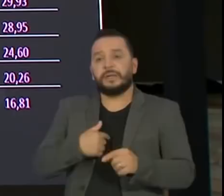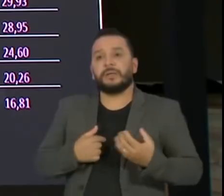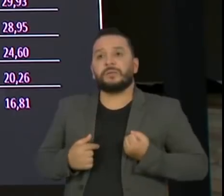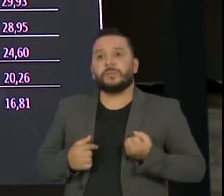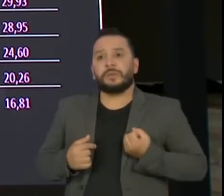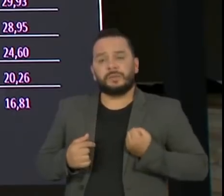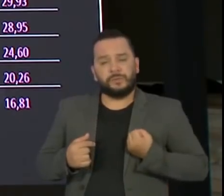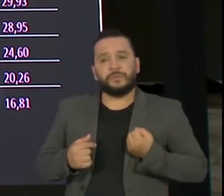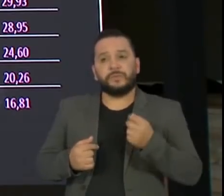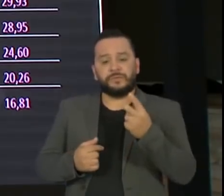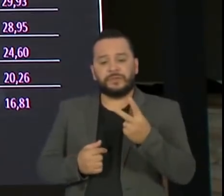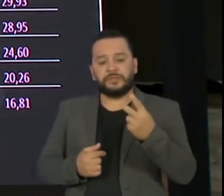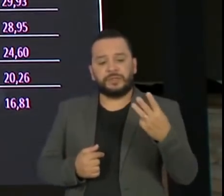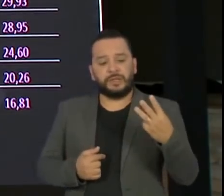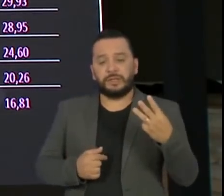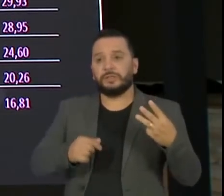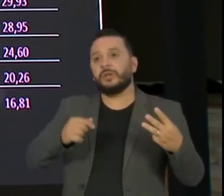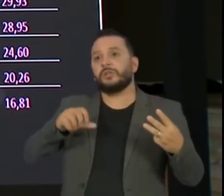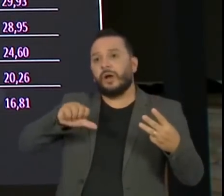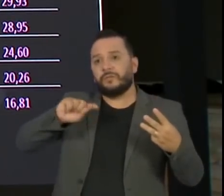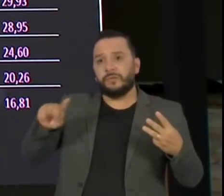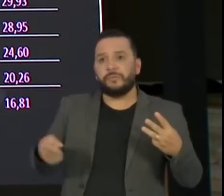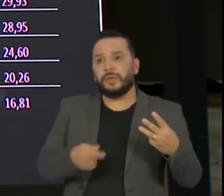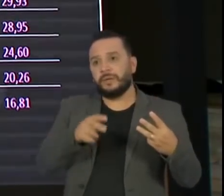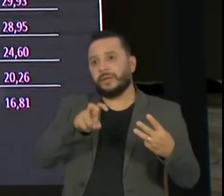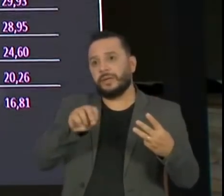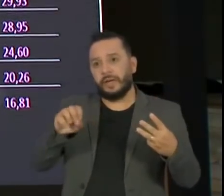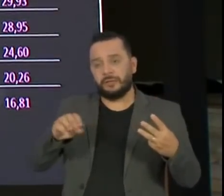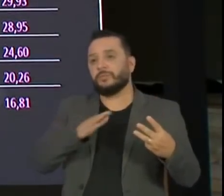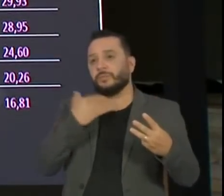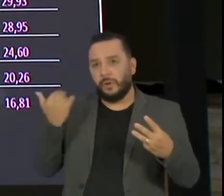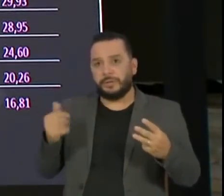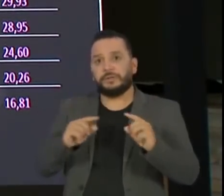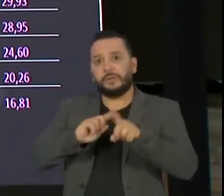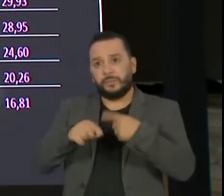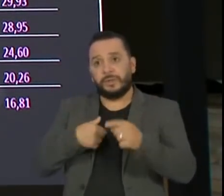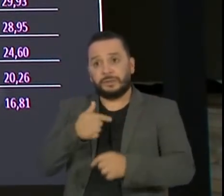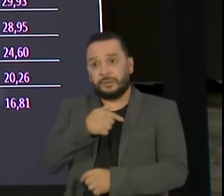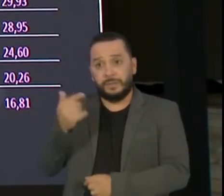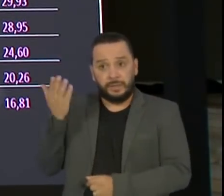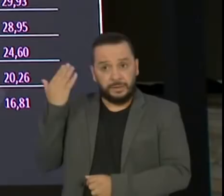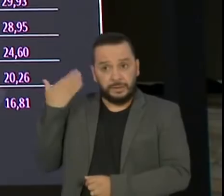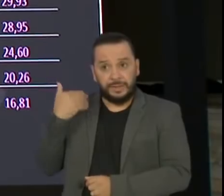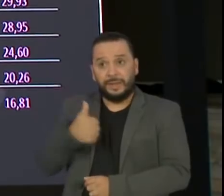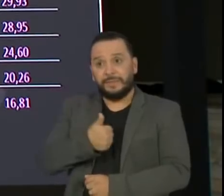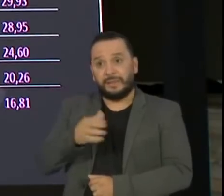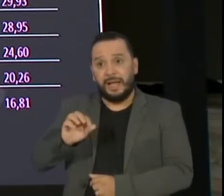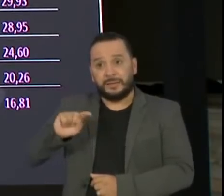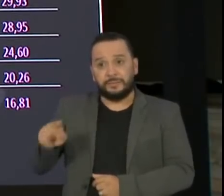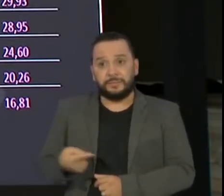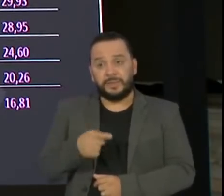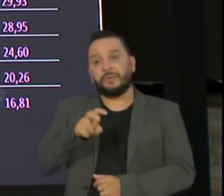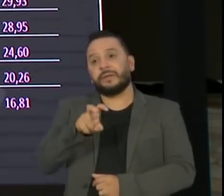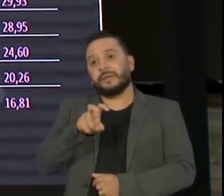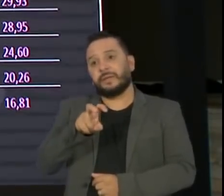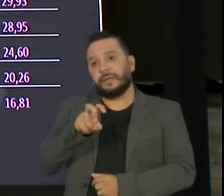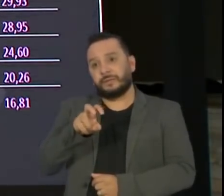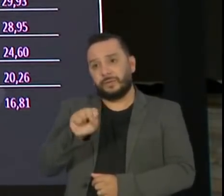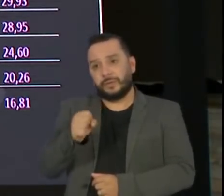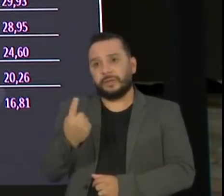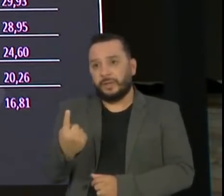9.058 óbitos e terminamos a semana passada com 10.581. Então, isso mostra o crescimento no número